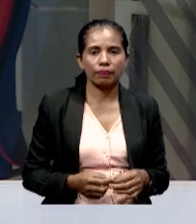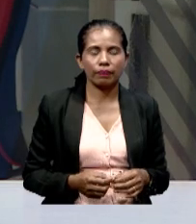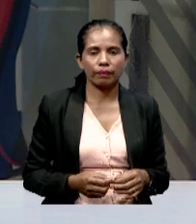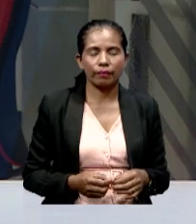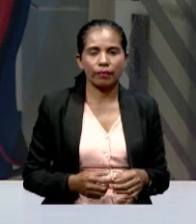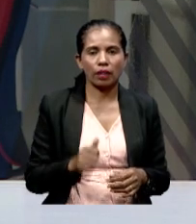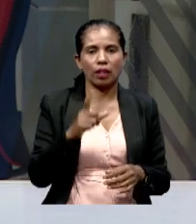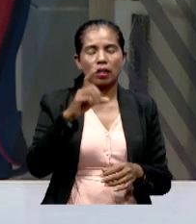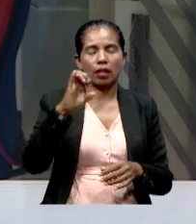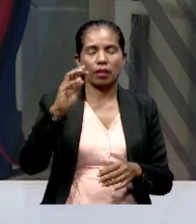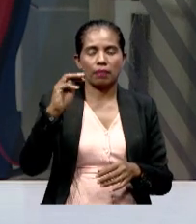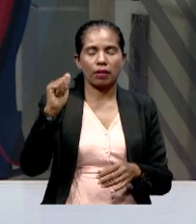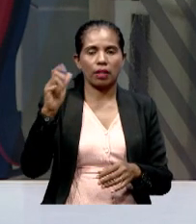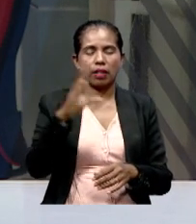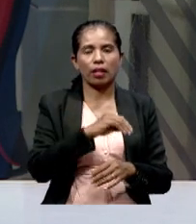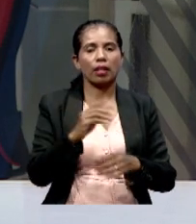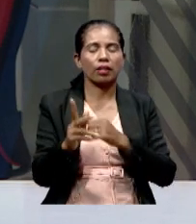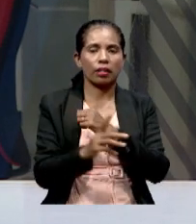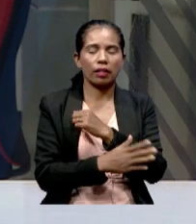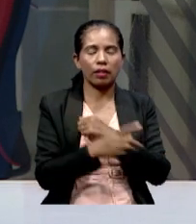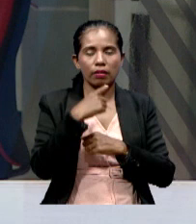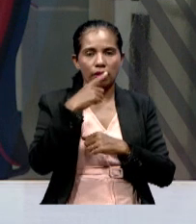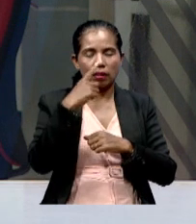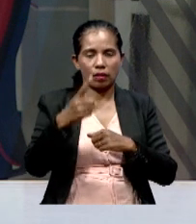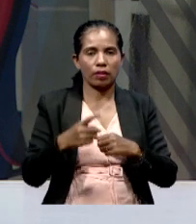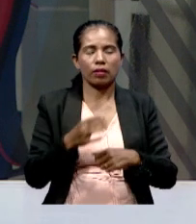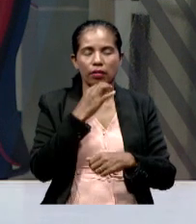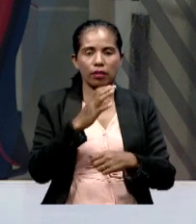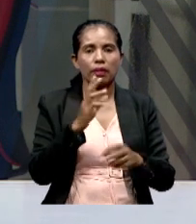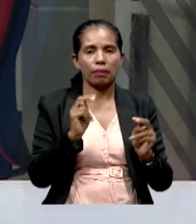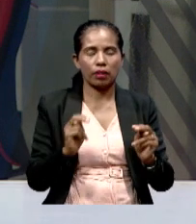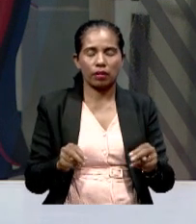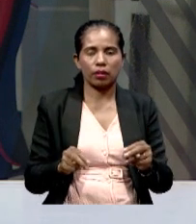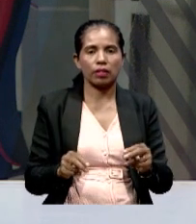Alemanha ATT, crise alimentar global precisa solução humanitária.